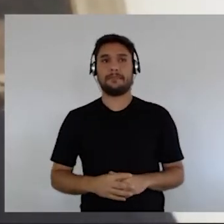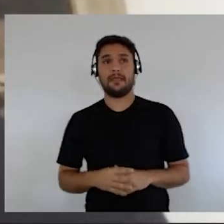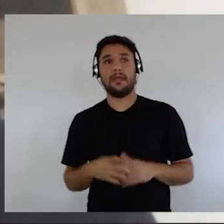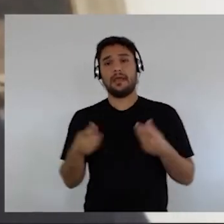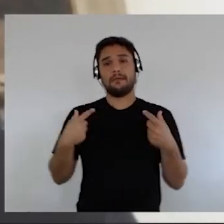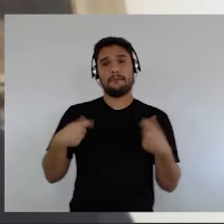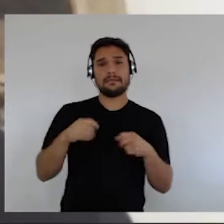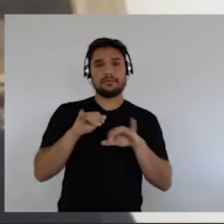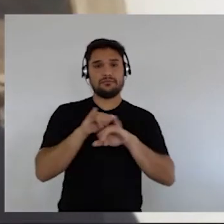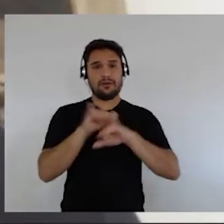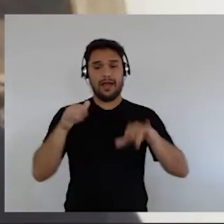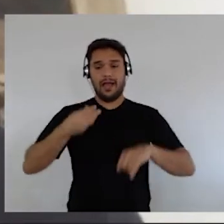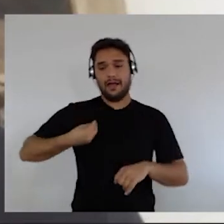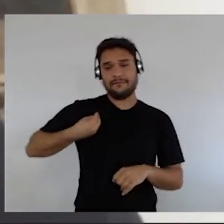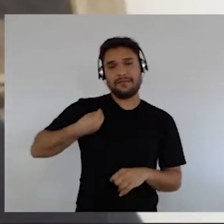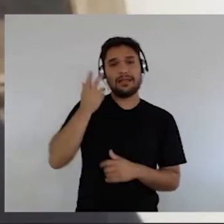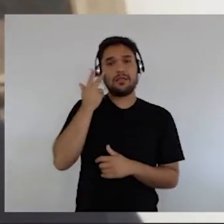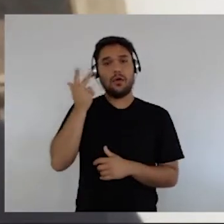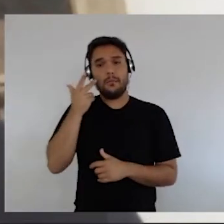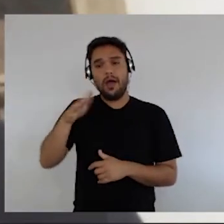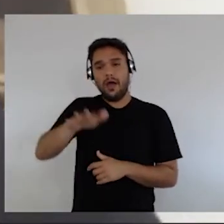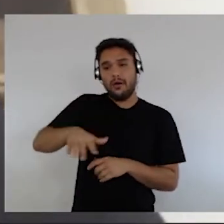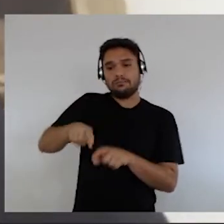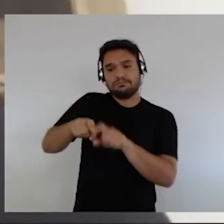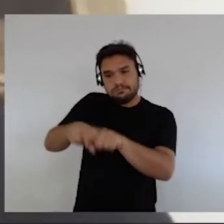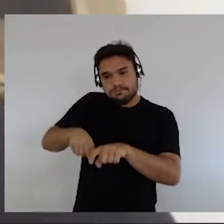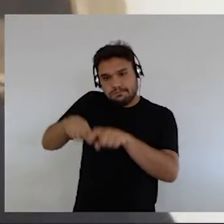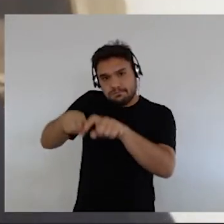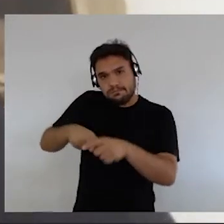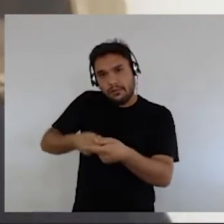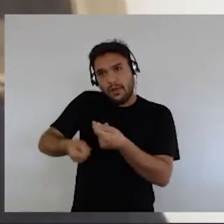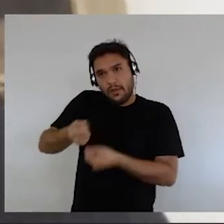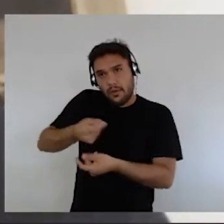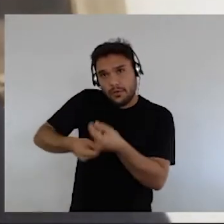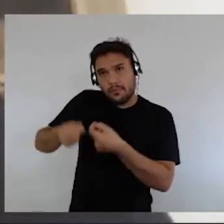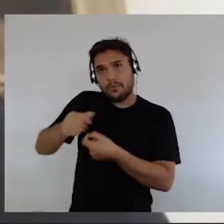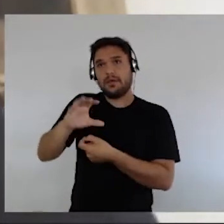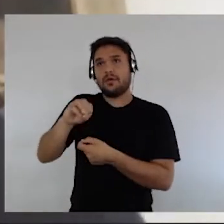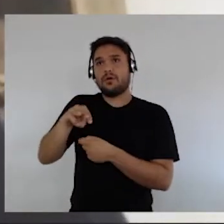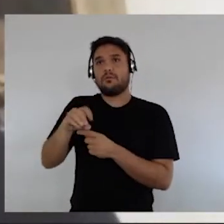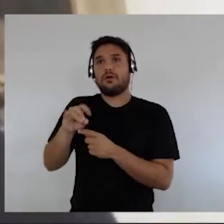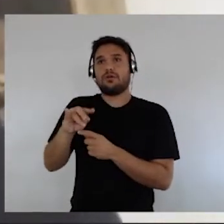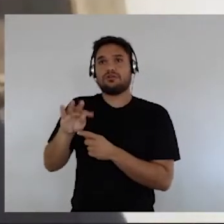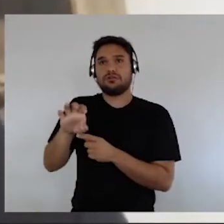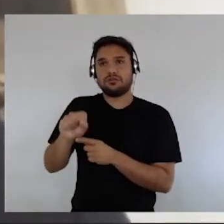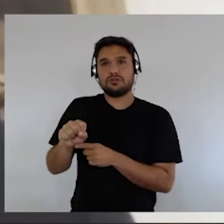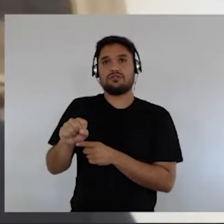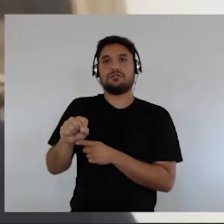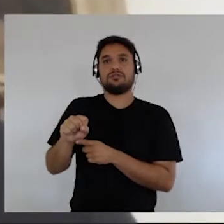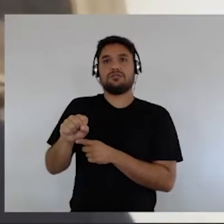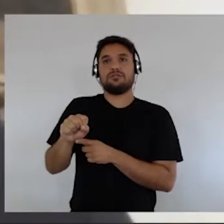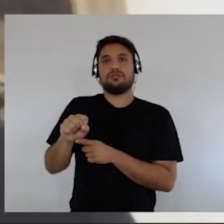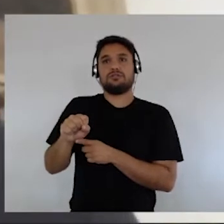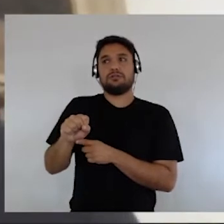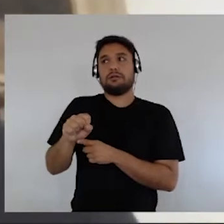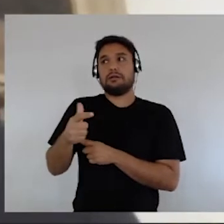dizer, a vida normal do agronegócio brasileiro, excluindo das commodities agrícolas, sem